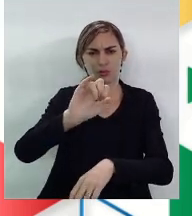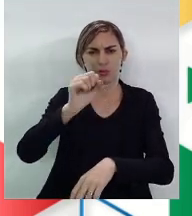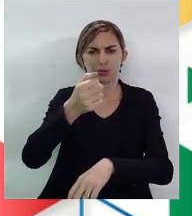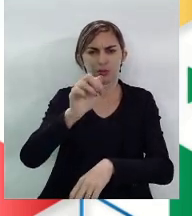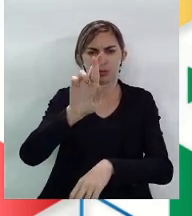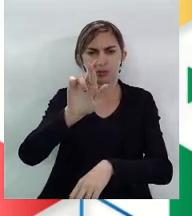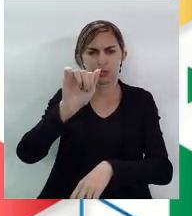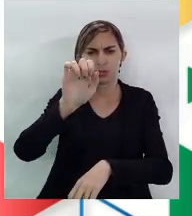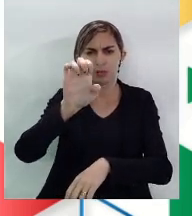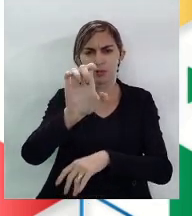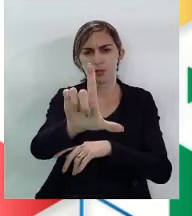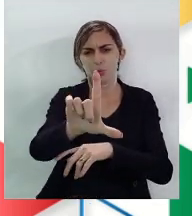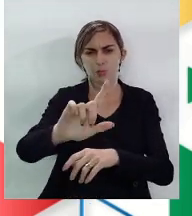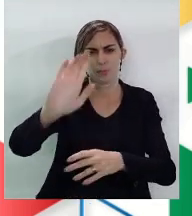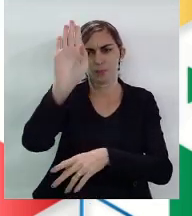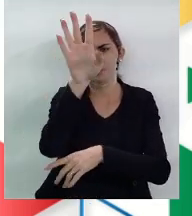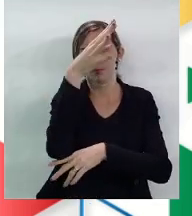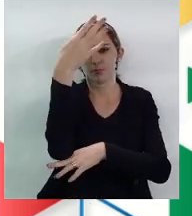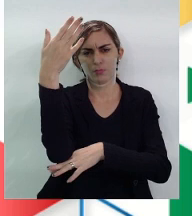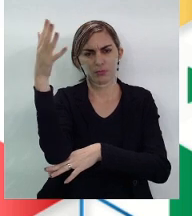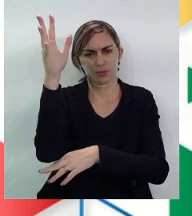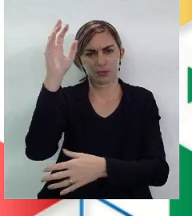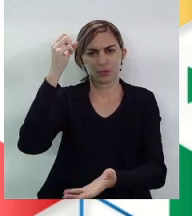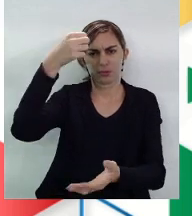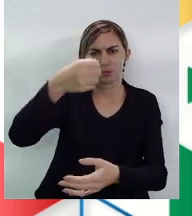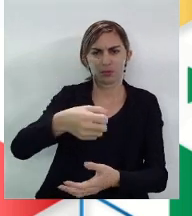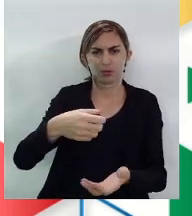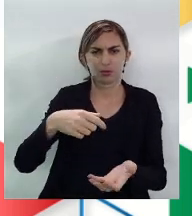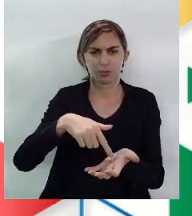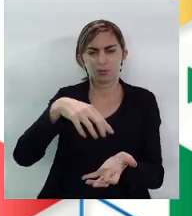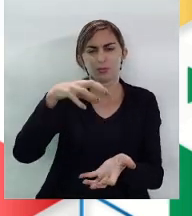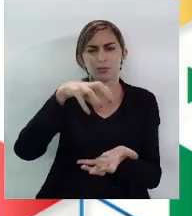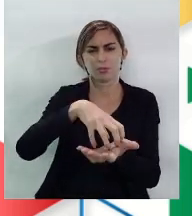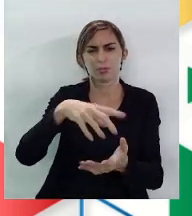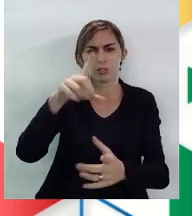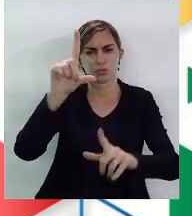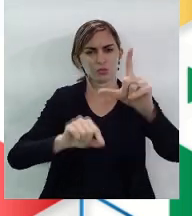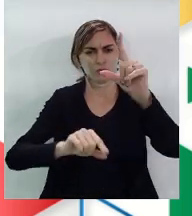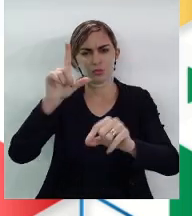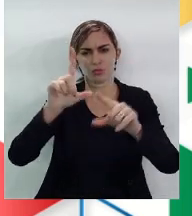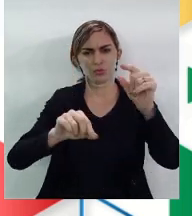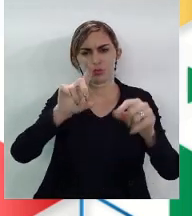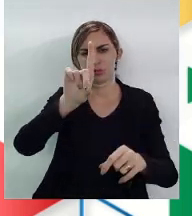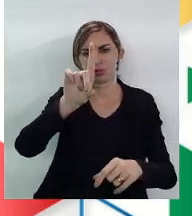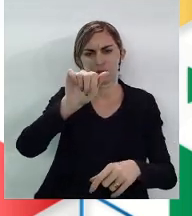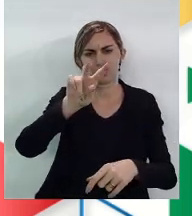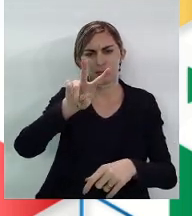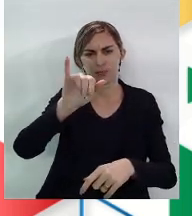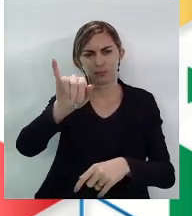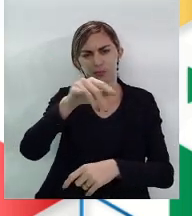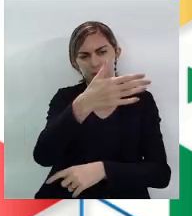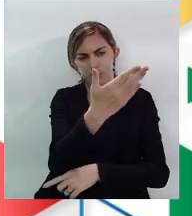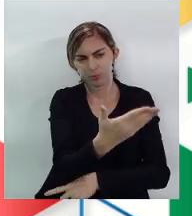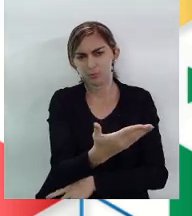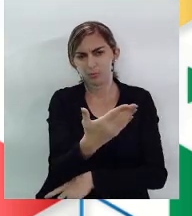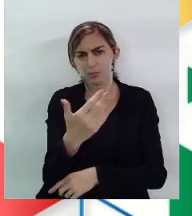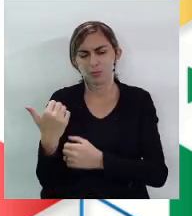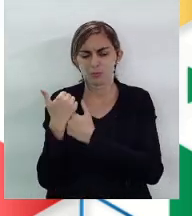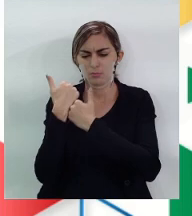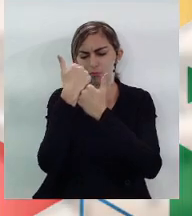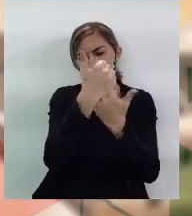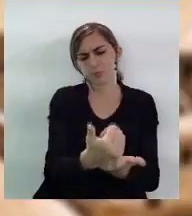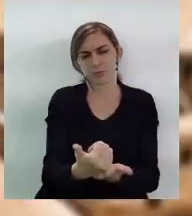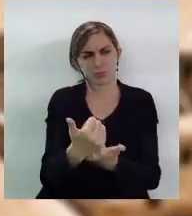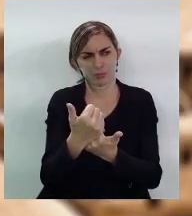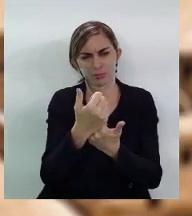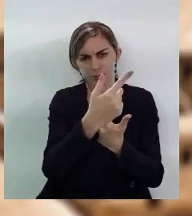Israel. Olha a bandeira, certo? No centro da bandeira, a estrela de Davi. Essa é a